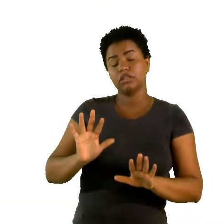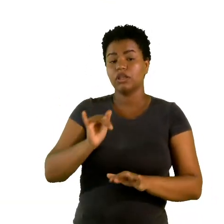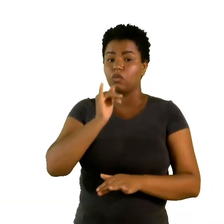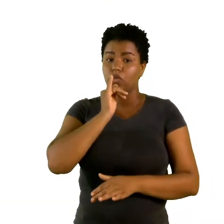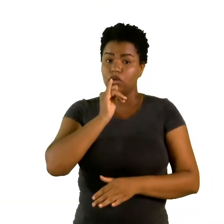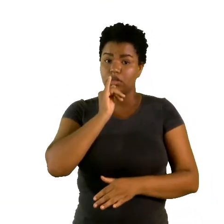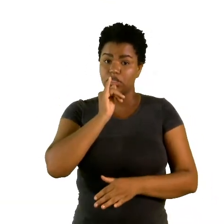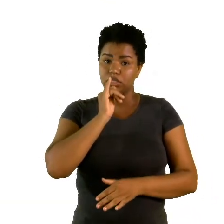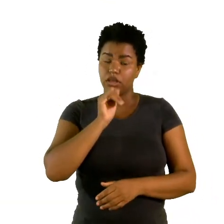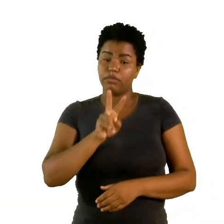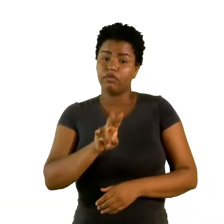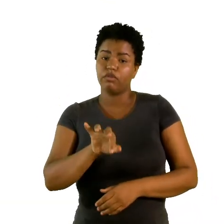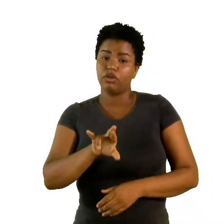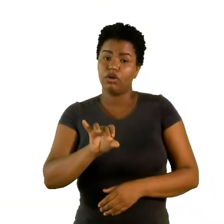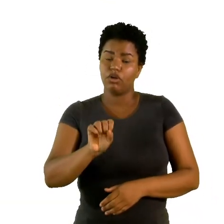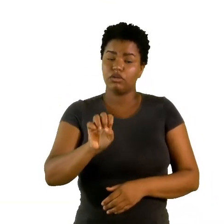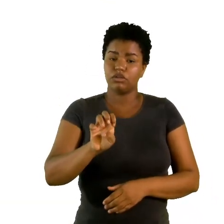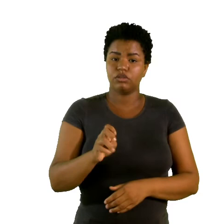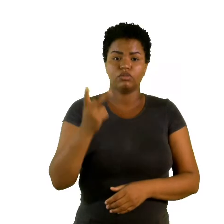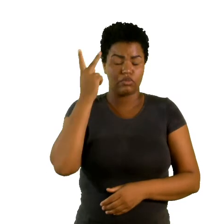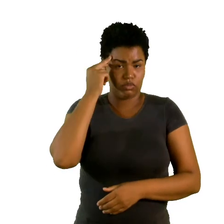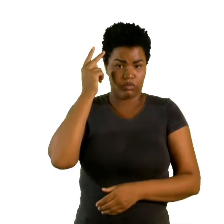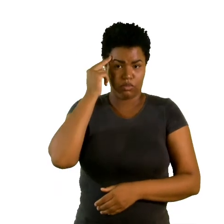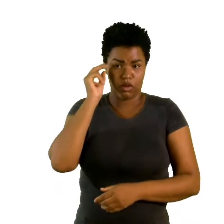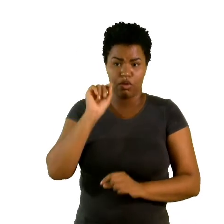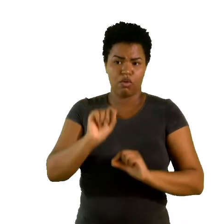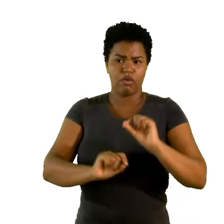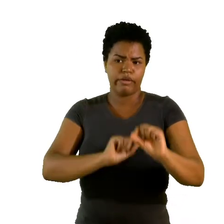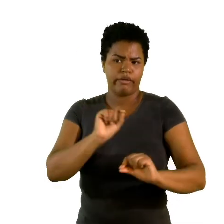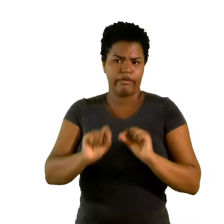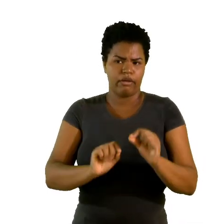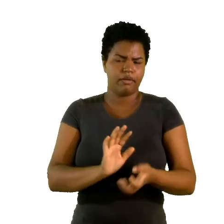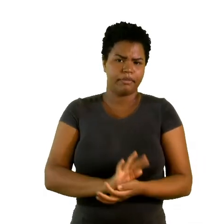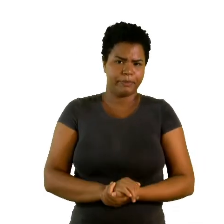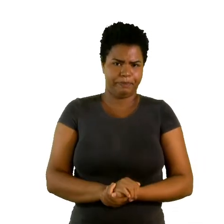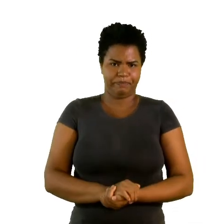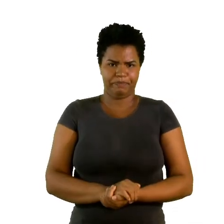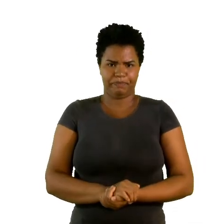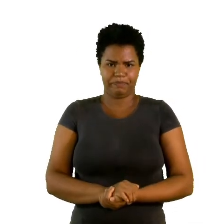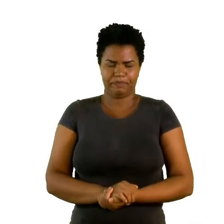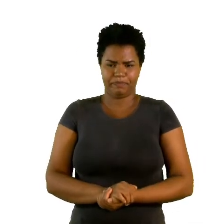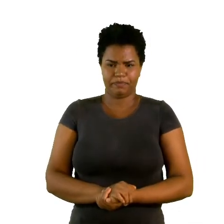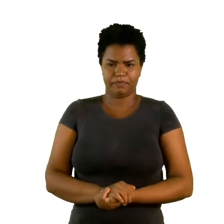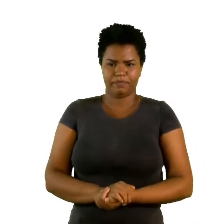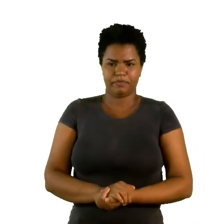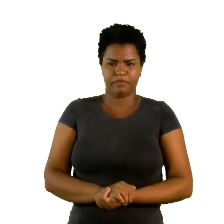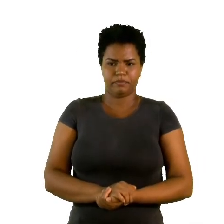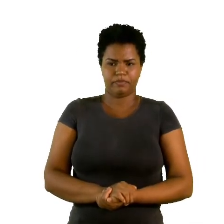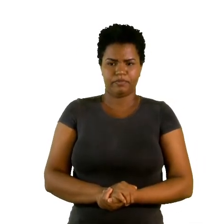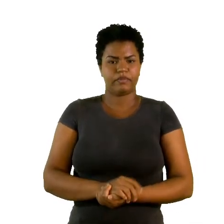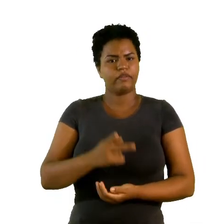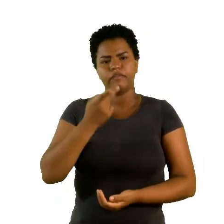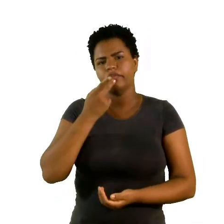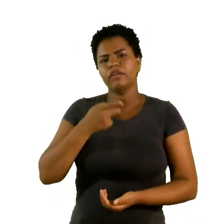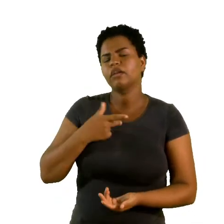virose comum, vocês sabem me dizer? Cita aí para mim.